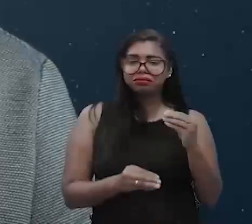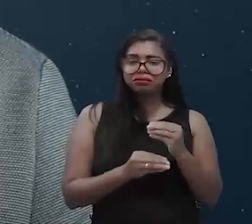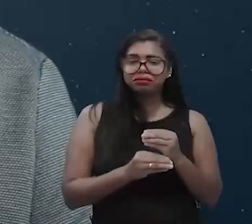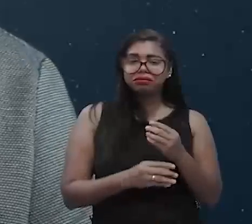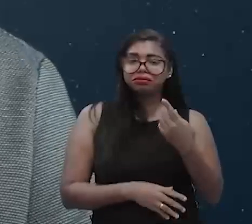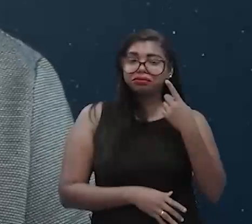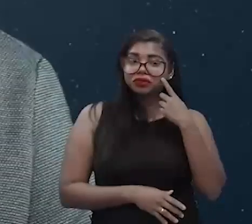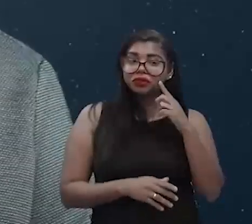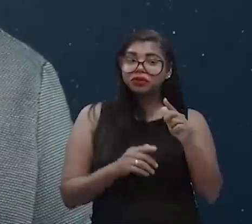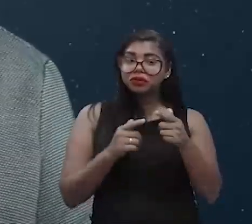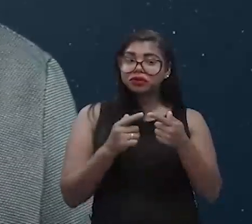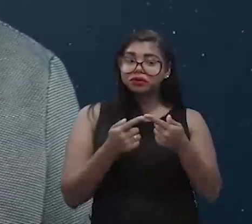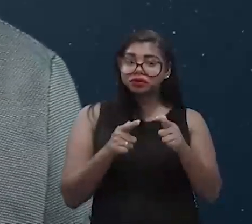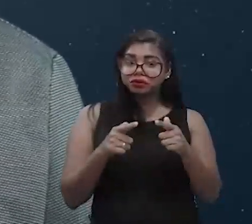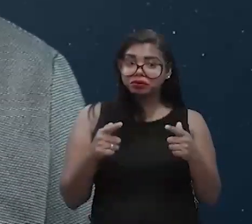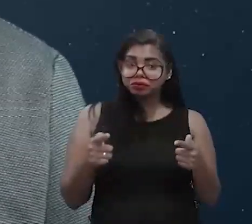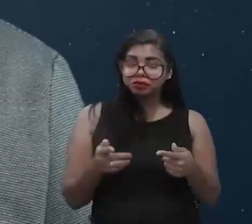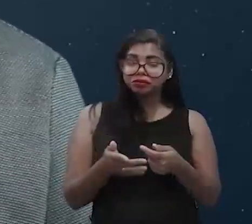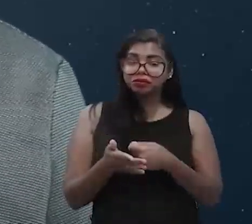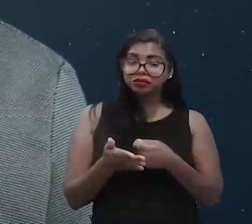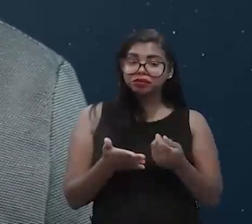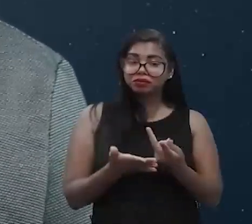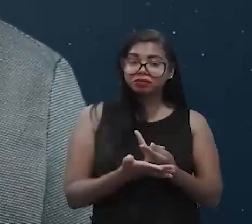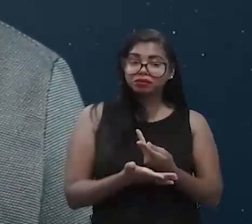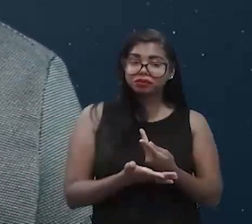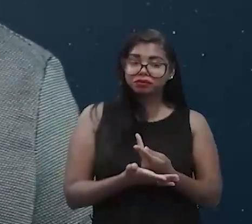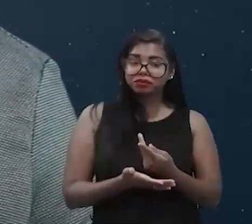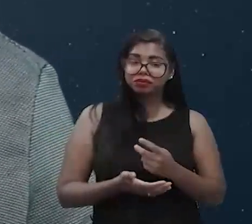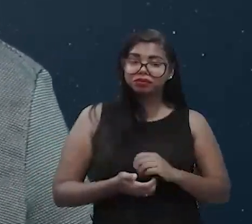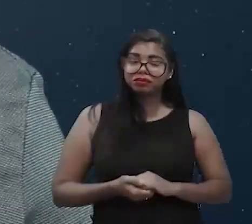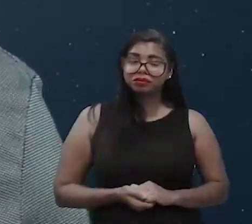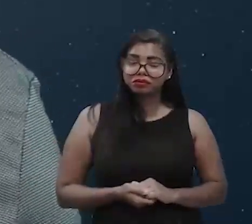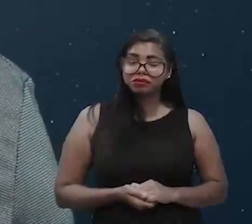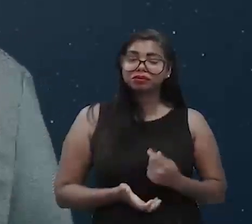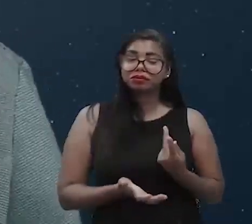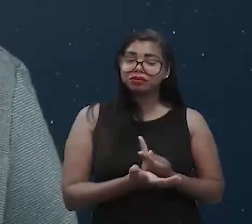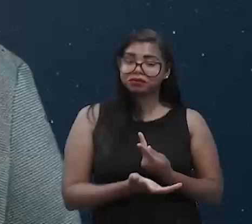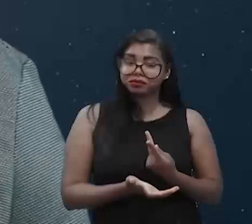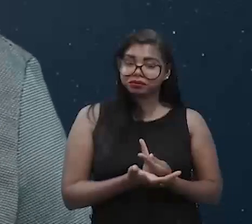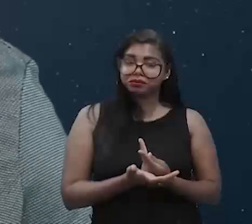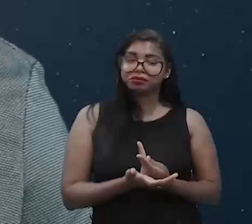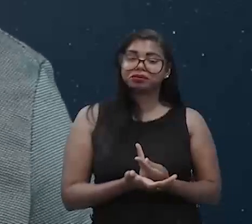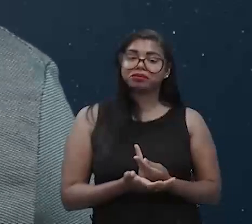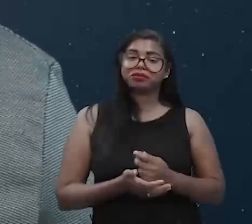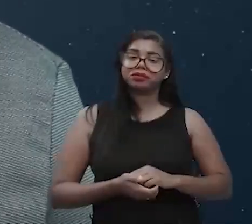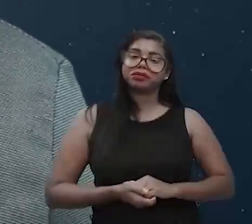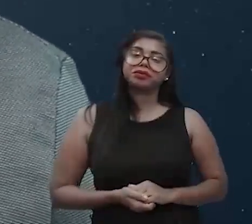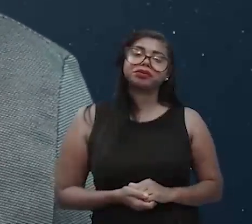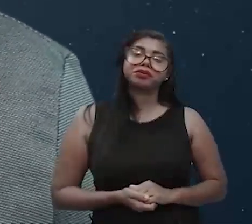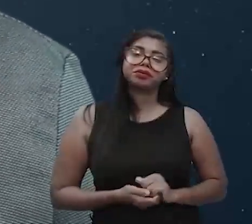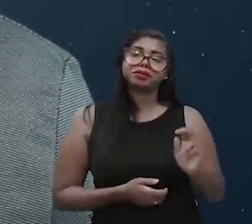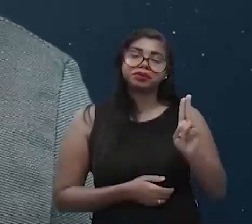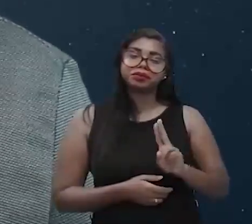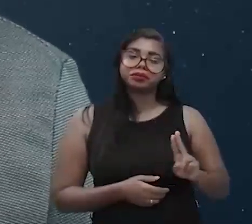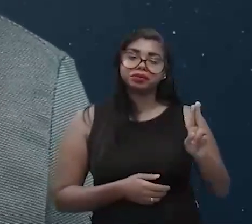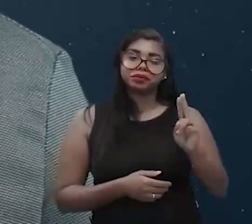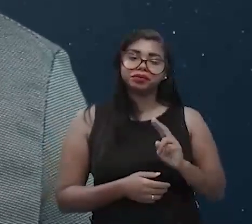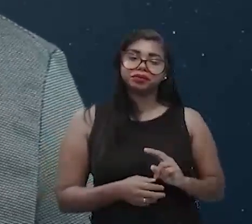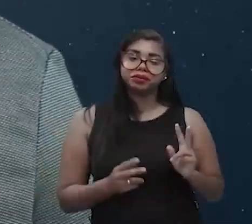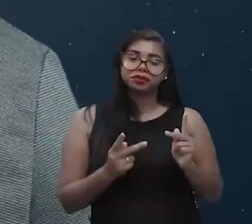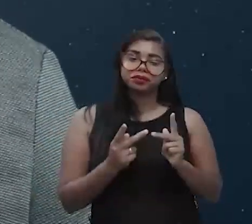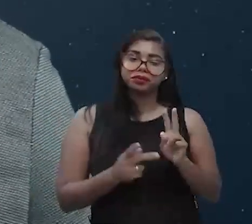gramática prescritiva, que está ocorrendo falhas no emprego da próclise, no uso do pronome,